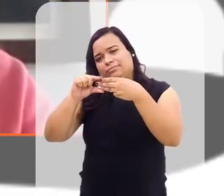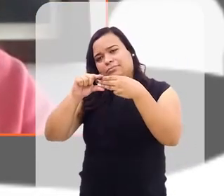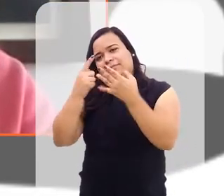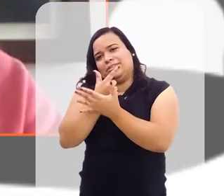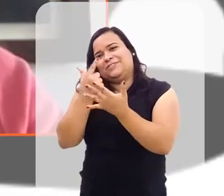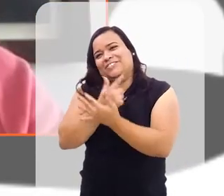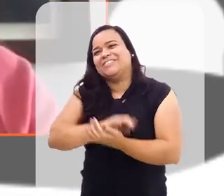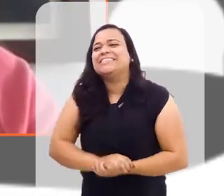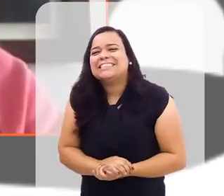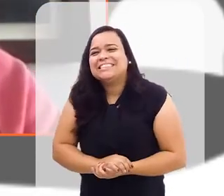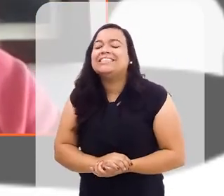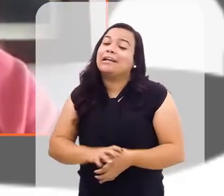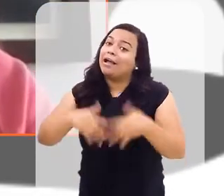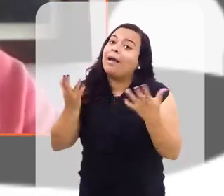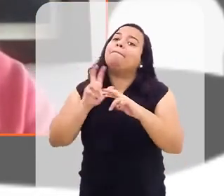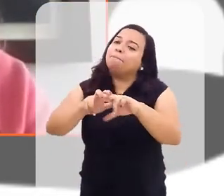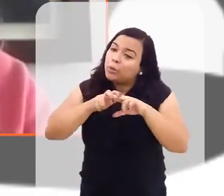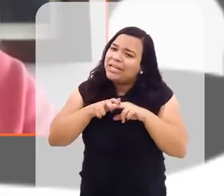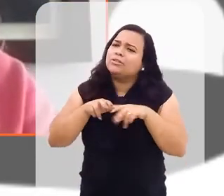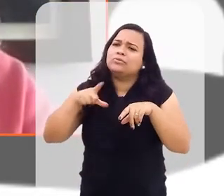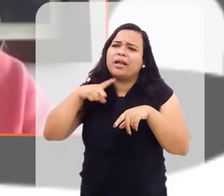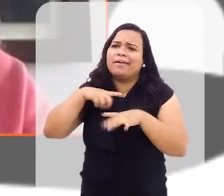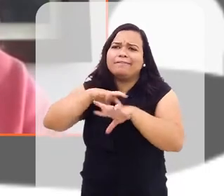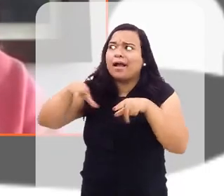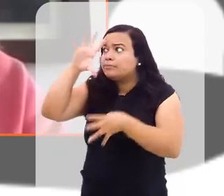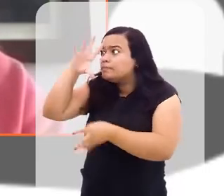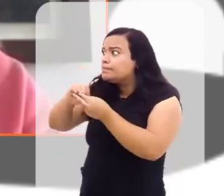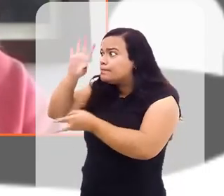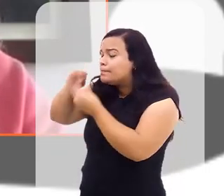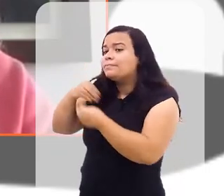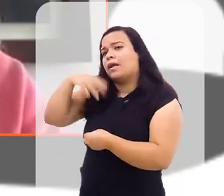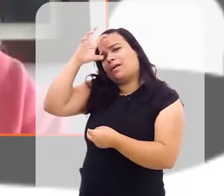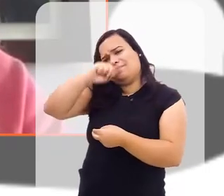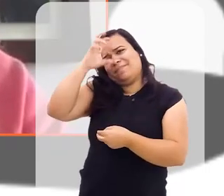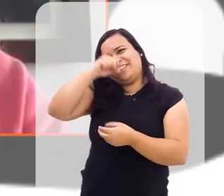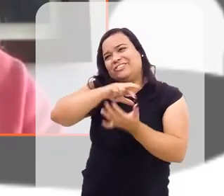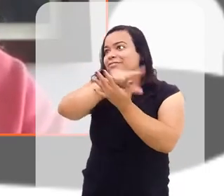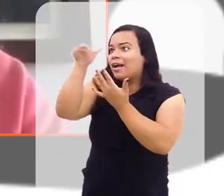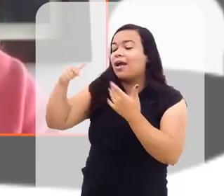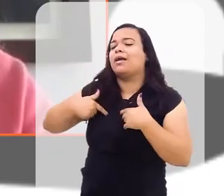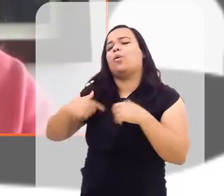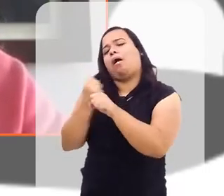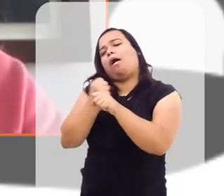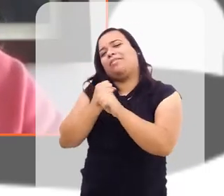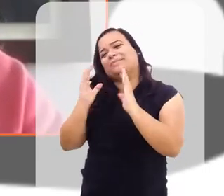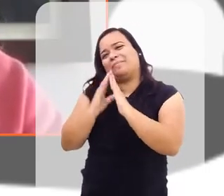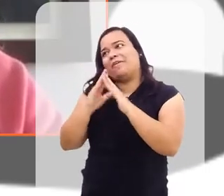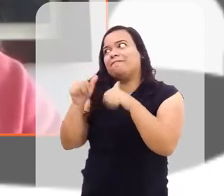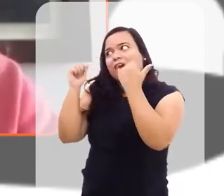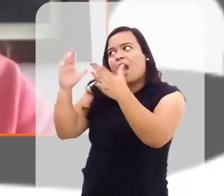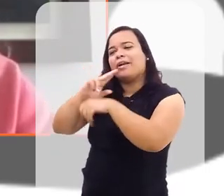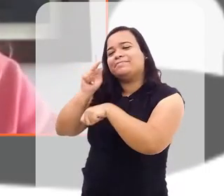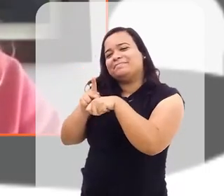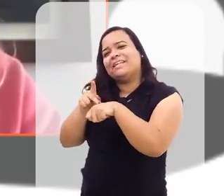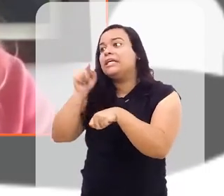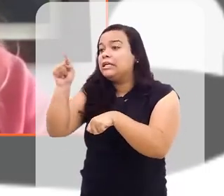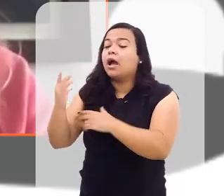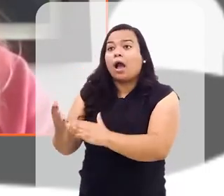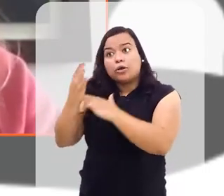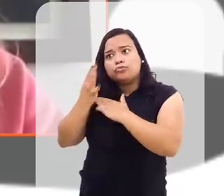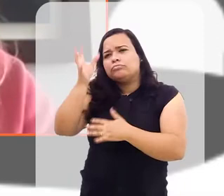nessa trilogia. Isso tudo é em função das referências que eu tive, né? Desses anos que eu morei, que eu vivi fora. E isso é